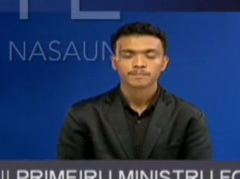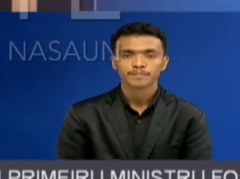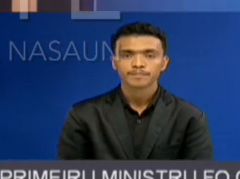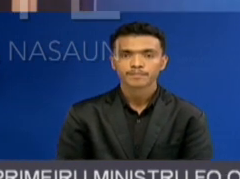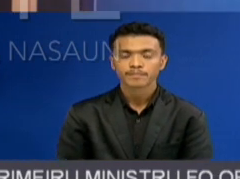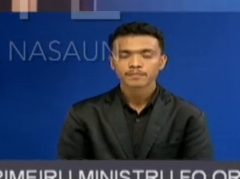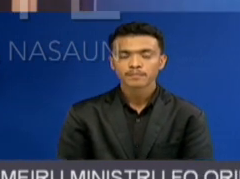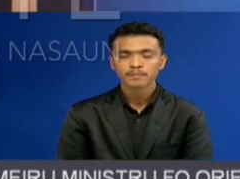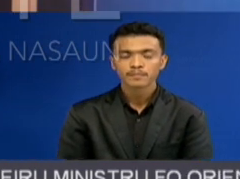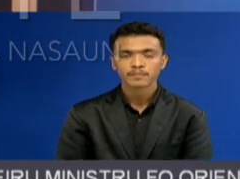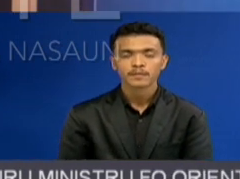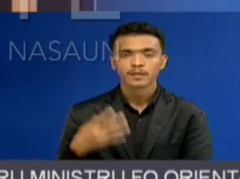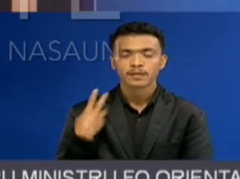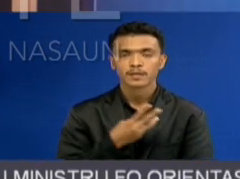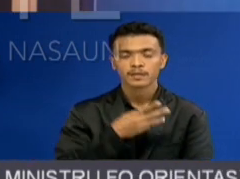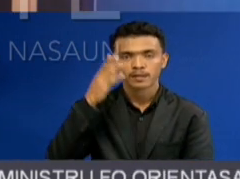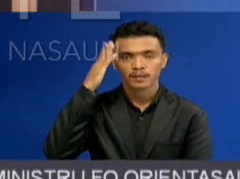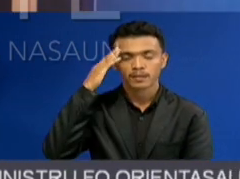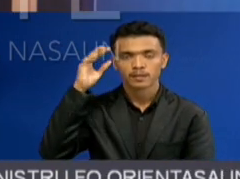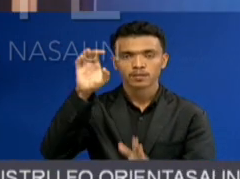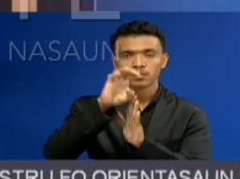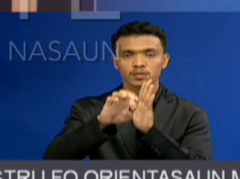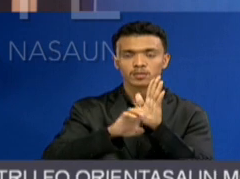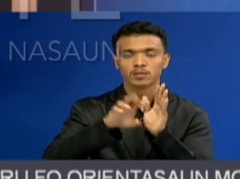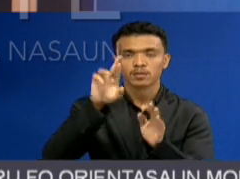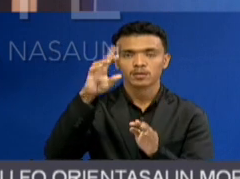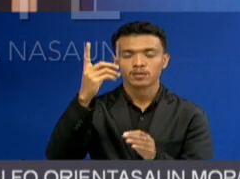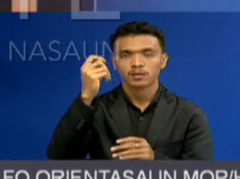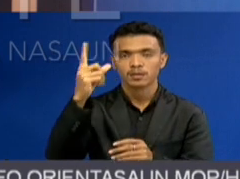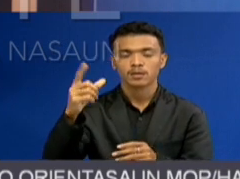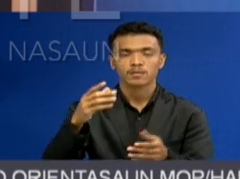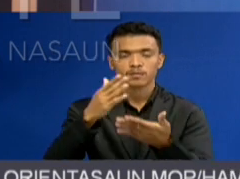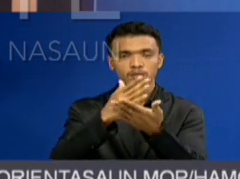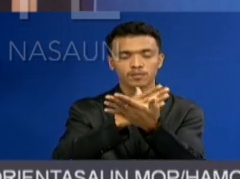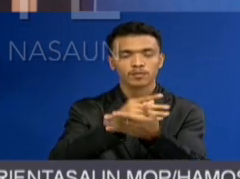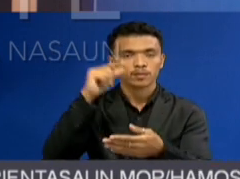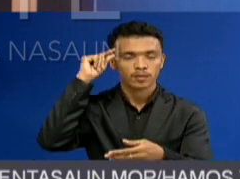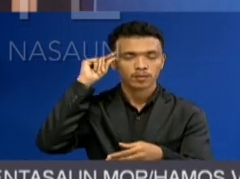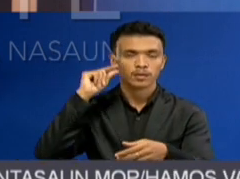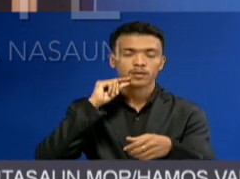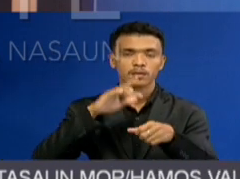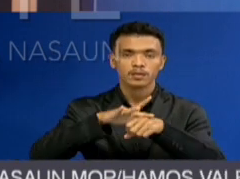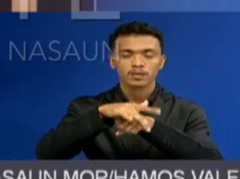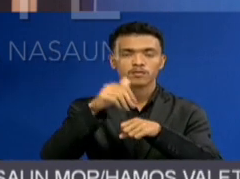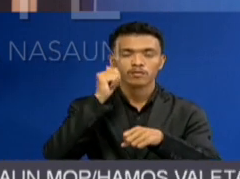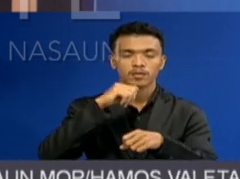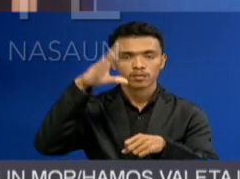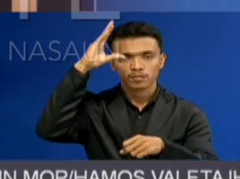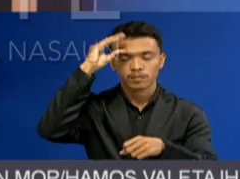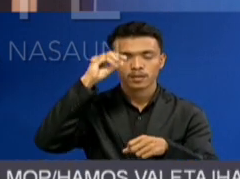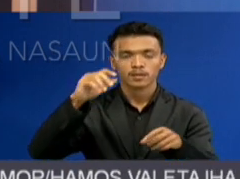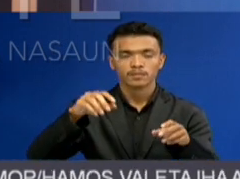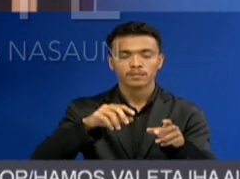Senhora Presidente, está tendo que atacar iha itene Constituição a retelumus prevê igualdade de gênero a tu feito humano iha direito a nessa no de participar iha